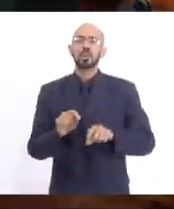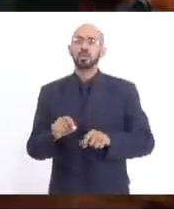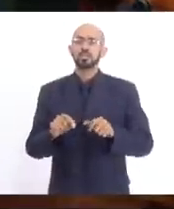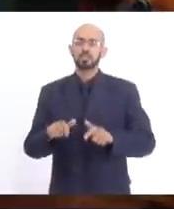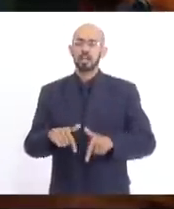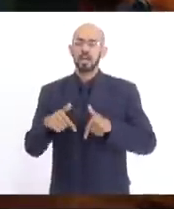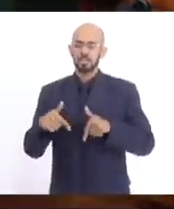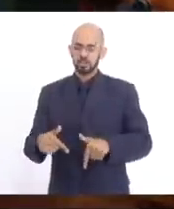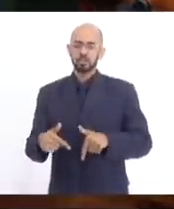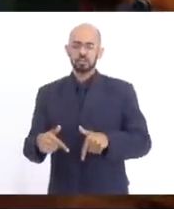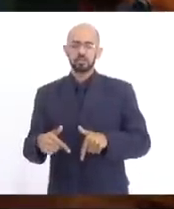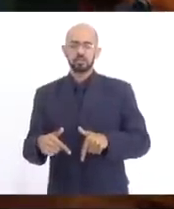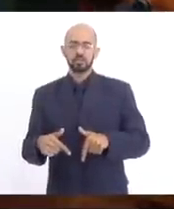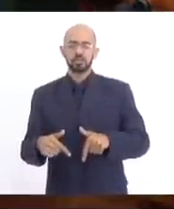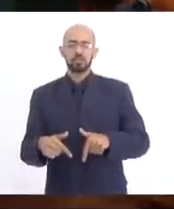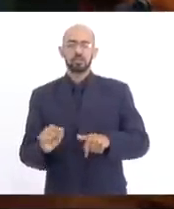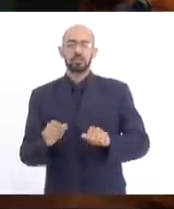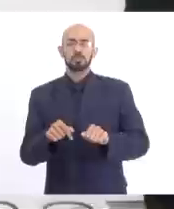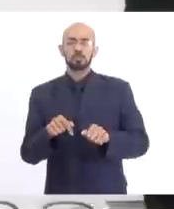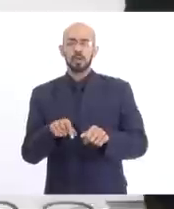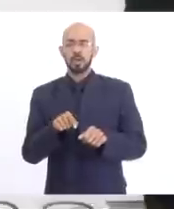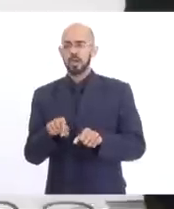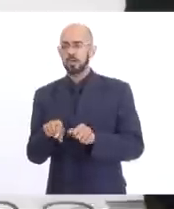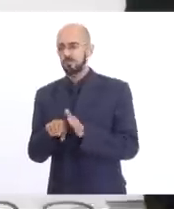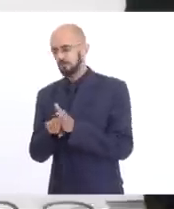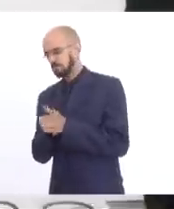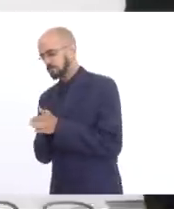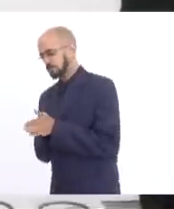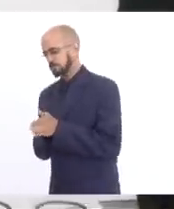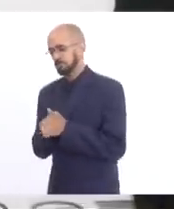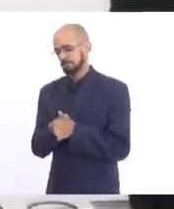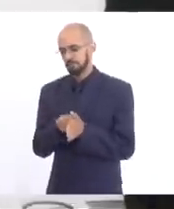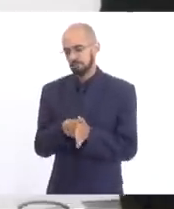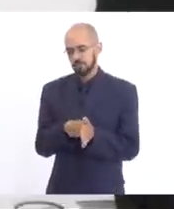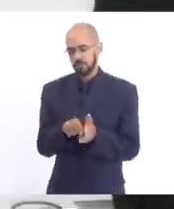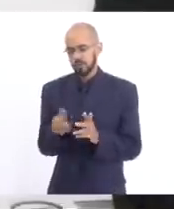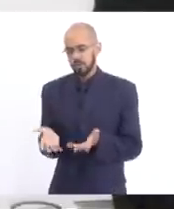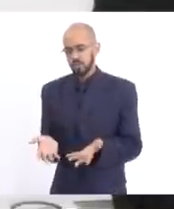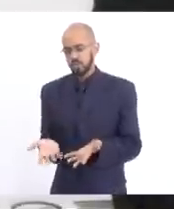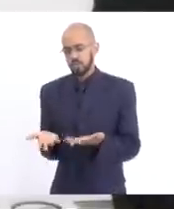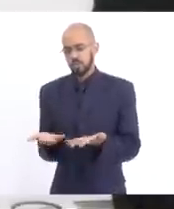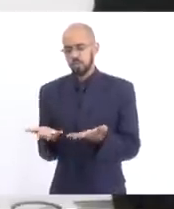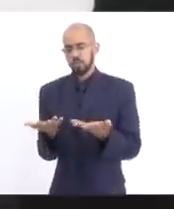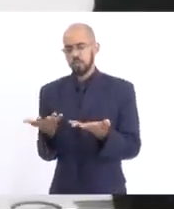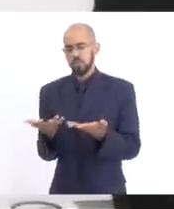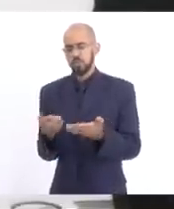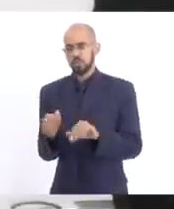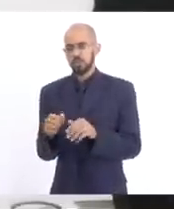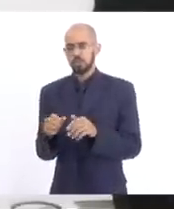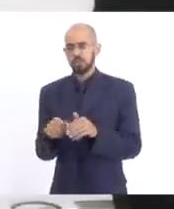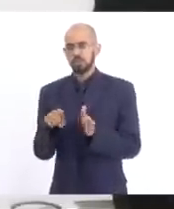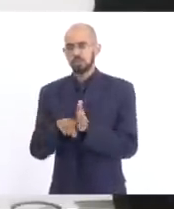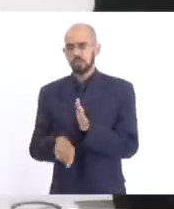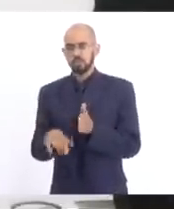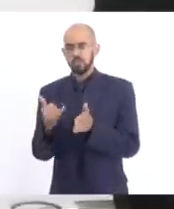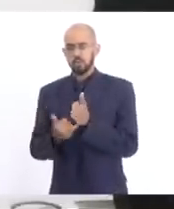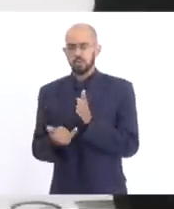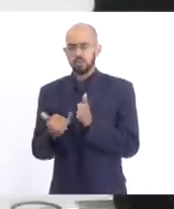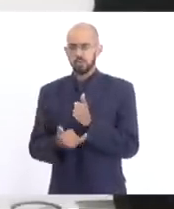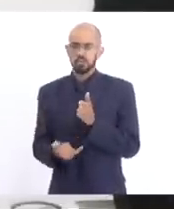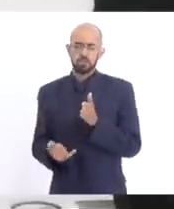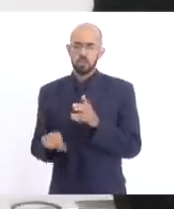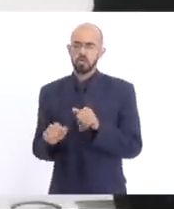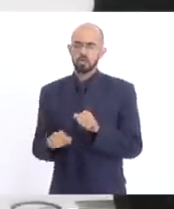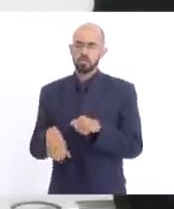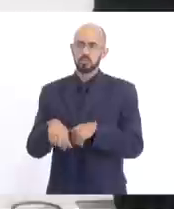no sentido de monitorar a questão dos incentivos, não só porque a 8445